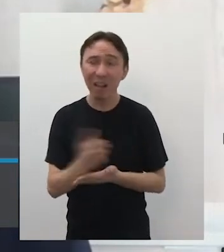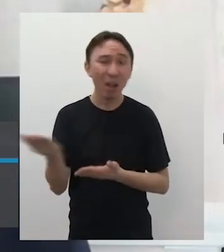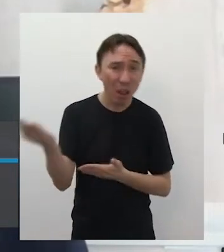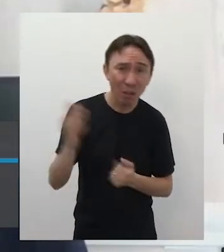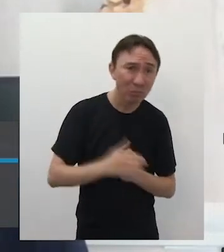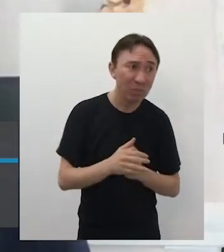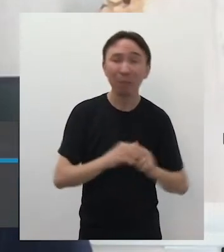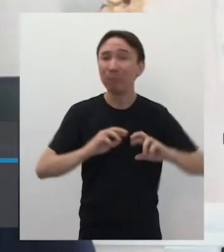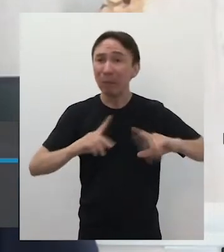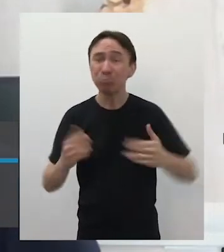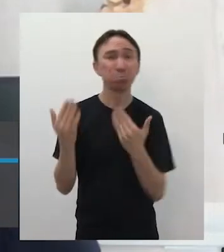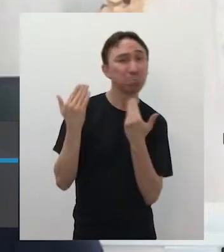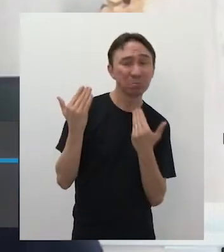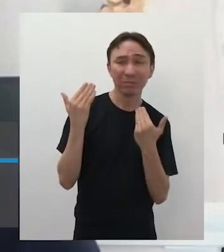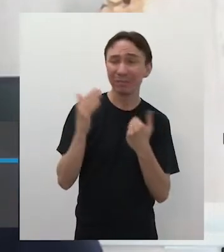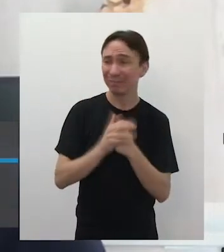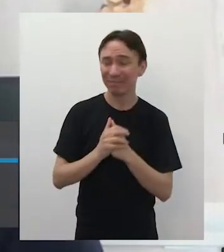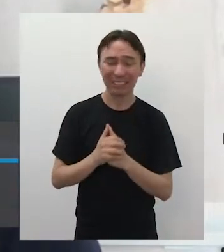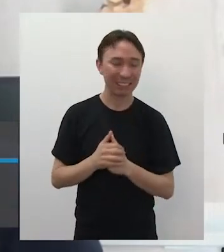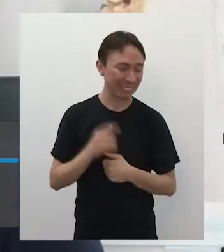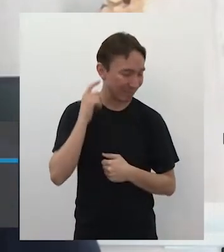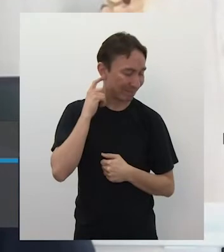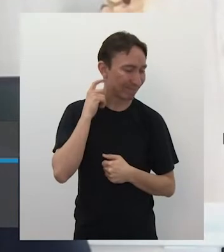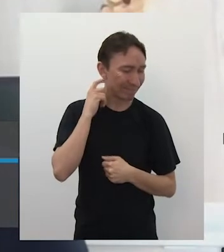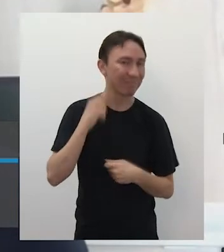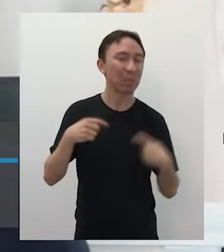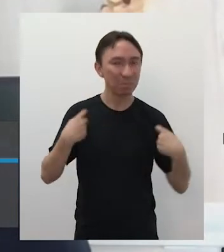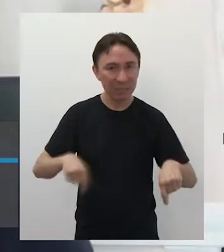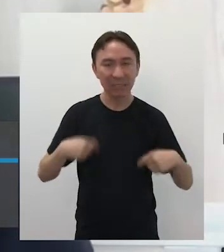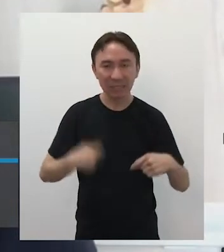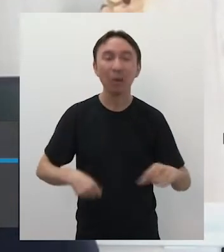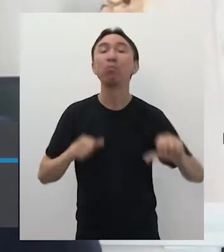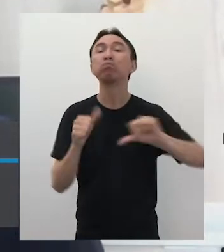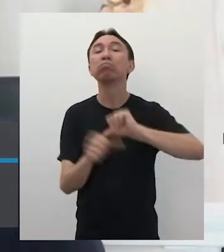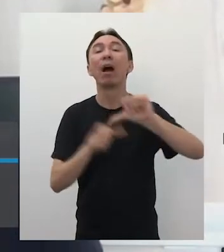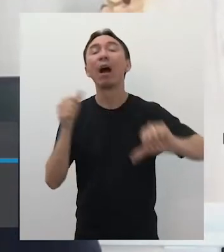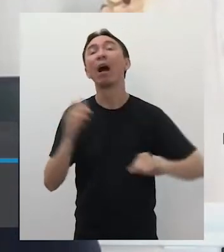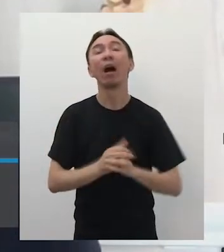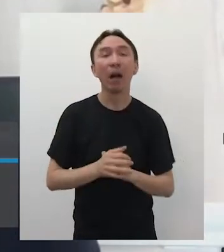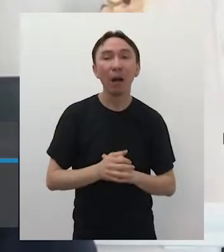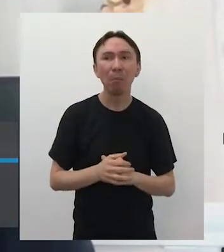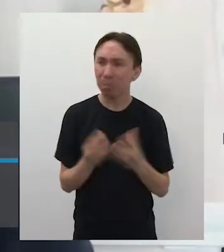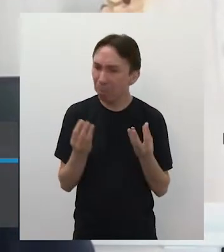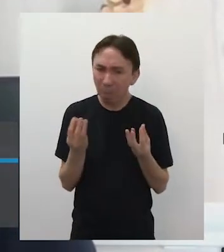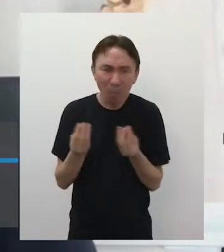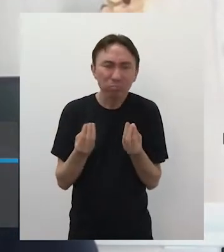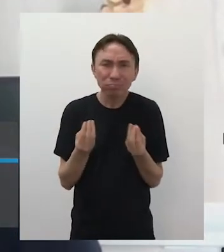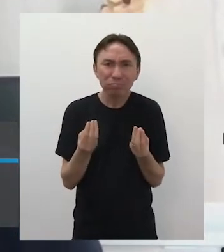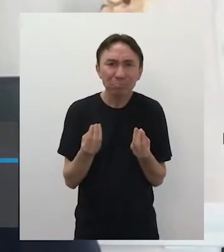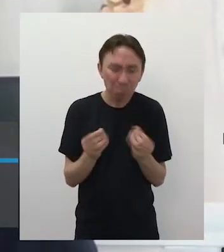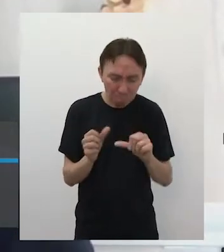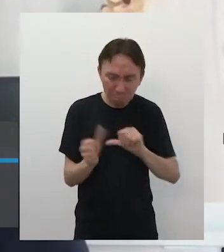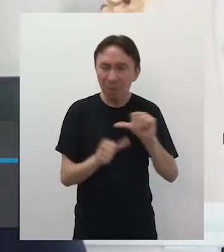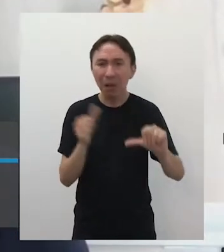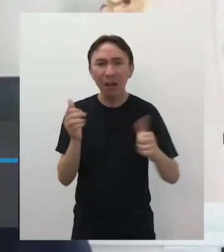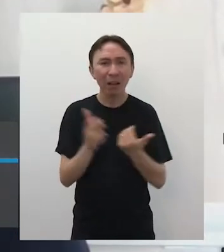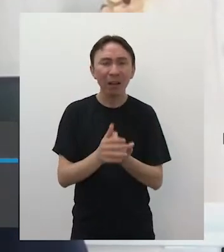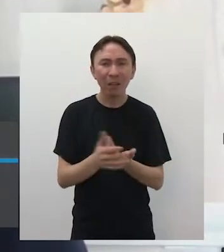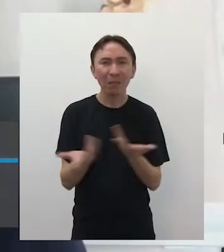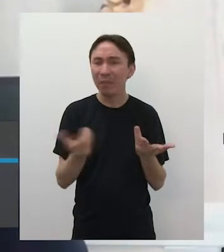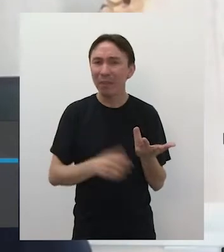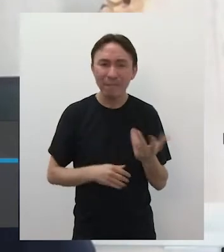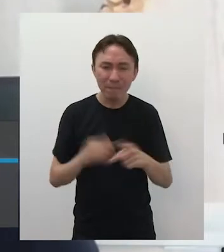áudios explicativos. Porém, eu percebi que esta ação não estava sendo suficiente, não estava ajudando os meus